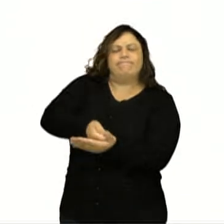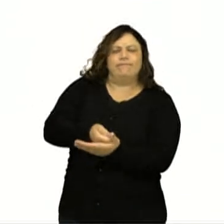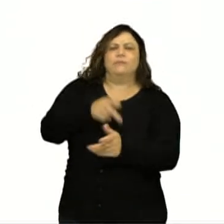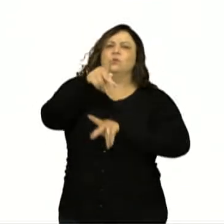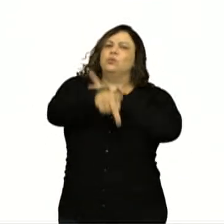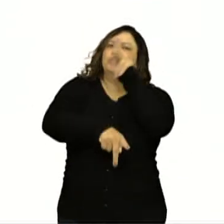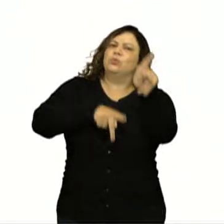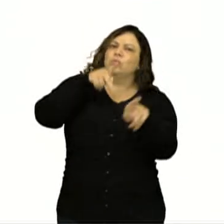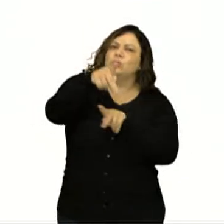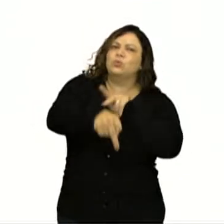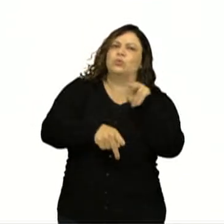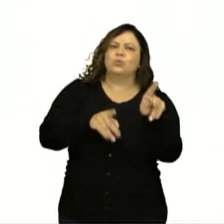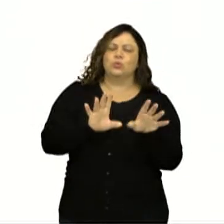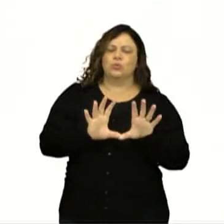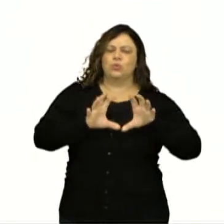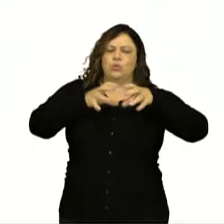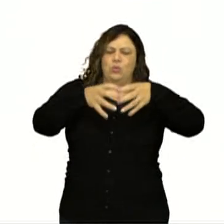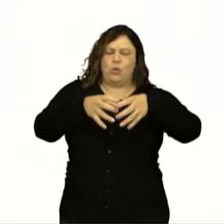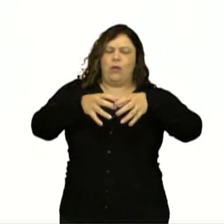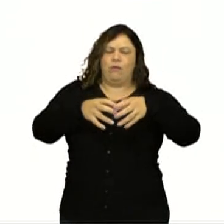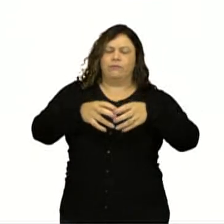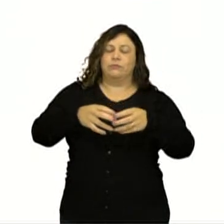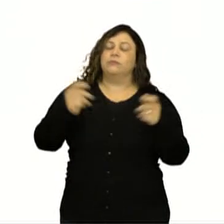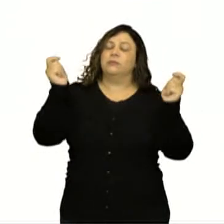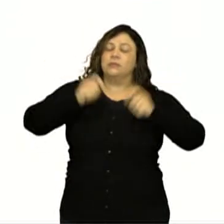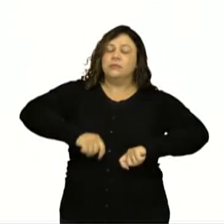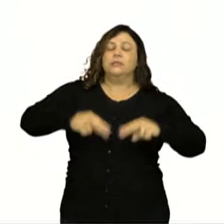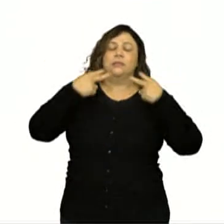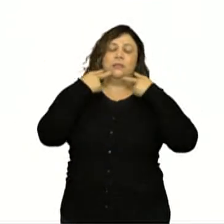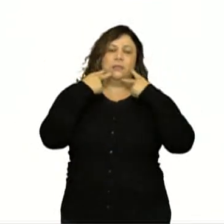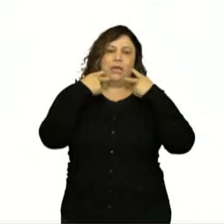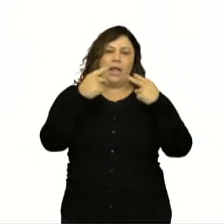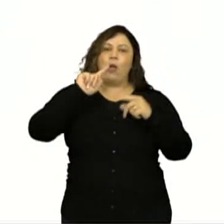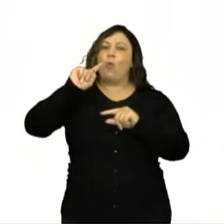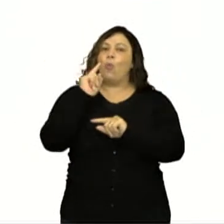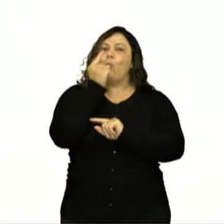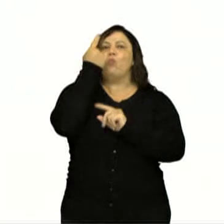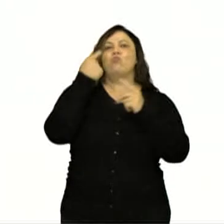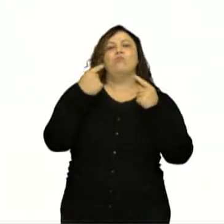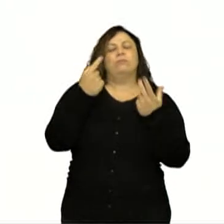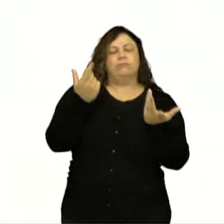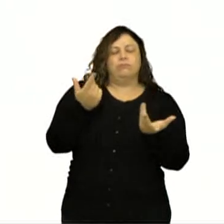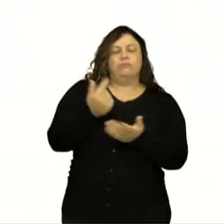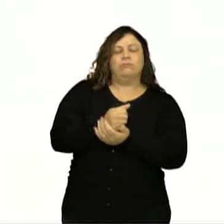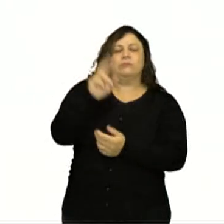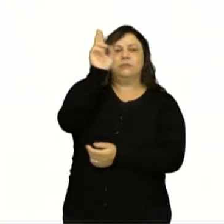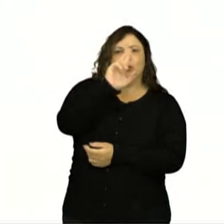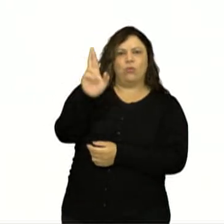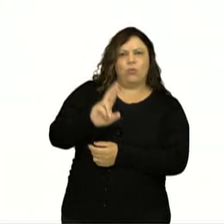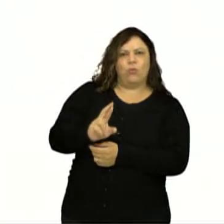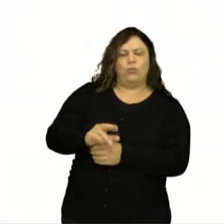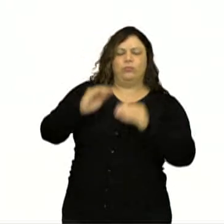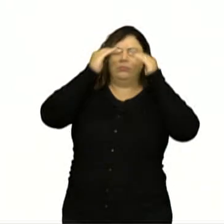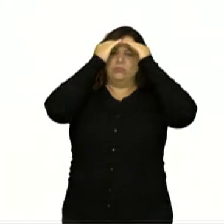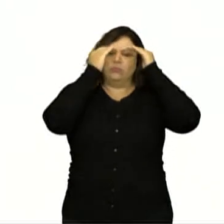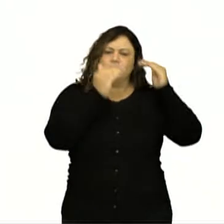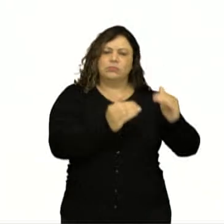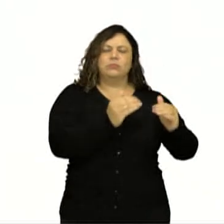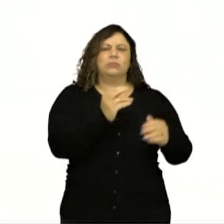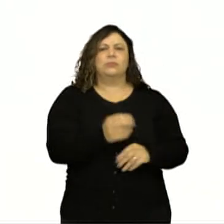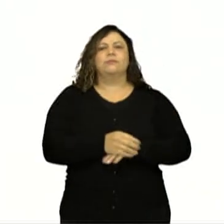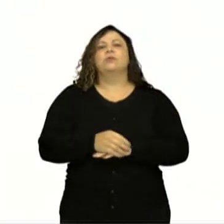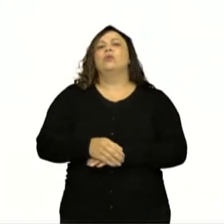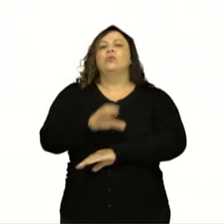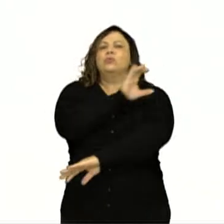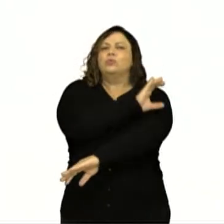Soviética terem o russo como idioma principal e adotarem os costumes e tradições da Rússia nos demais membros da